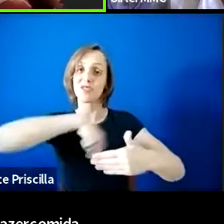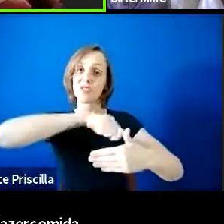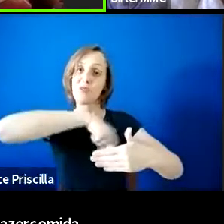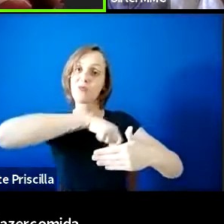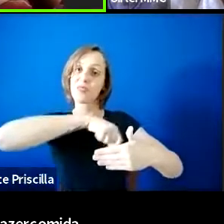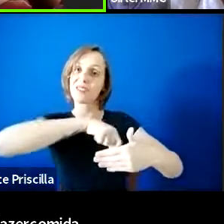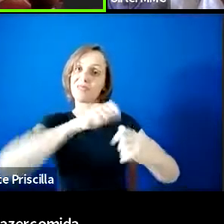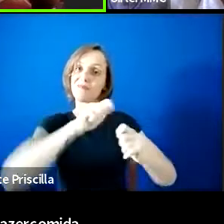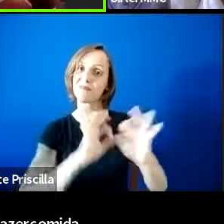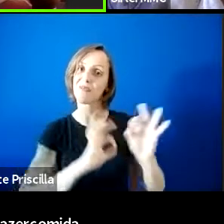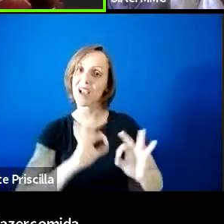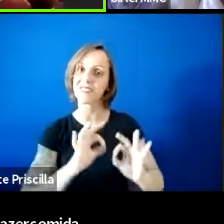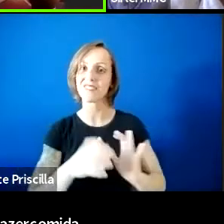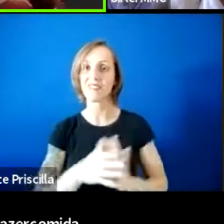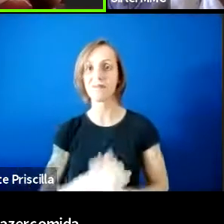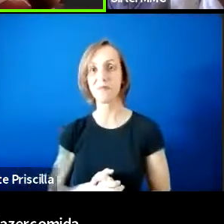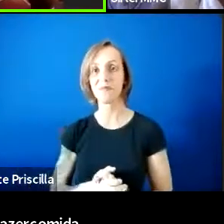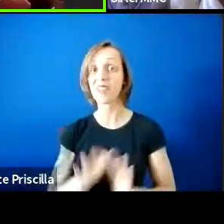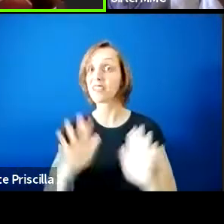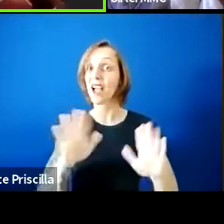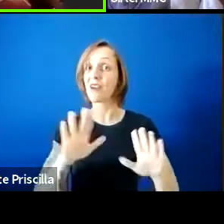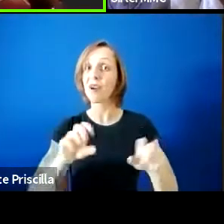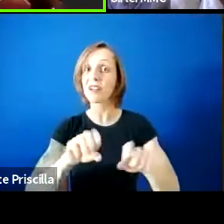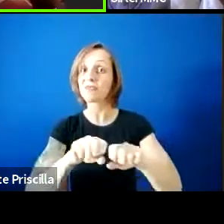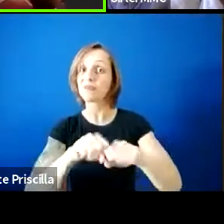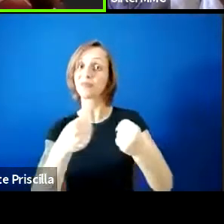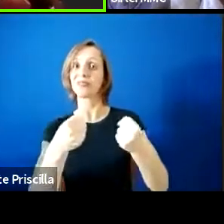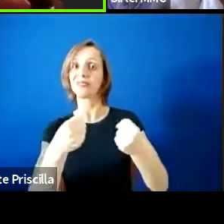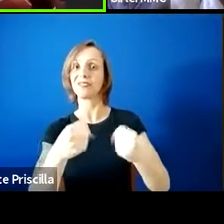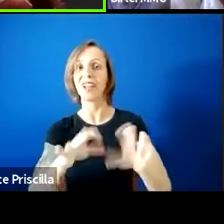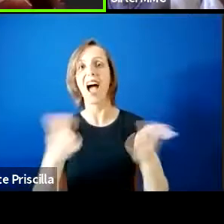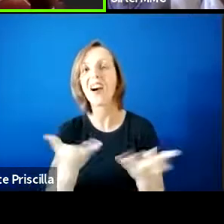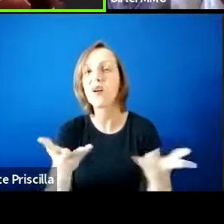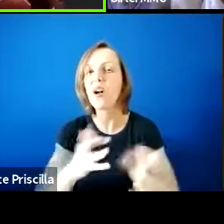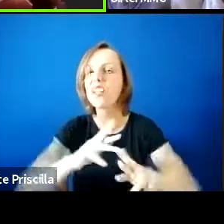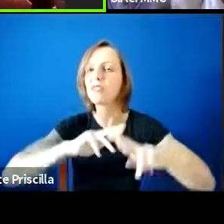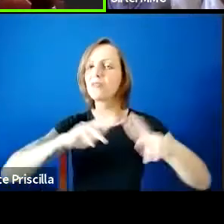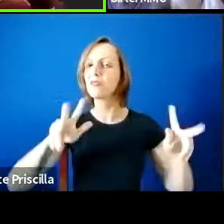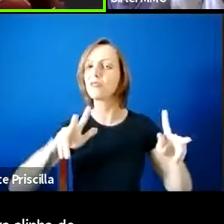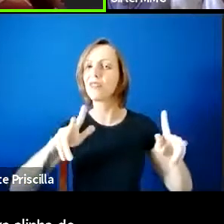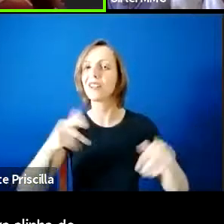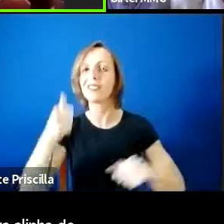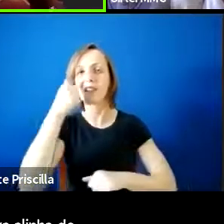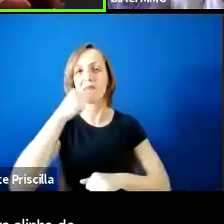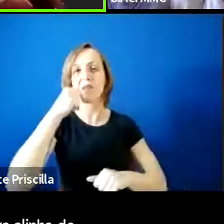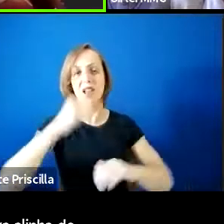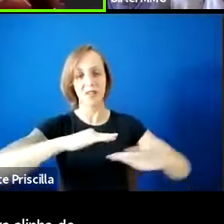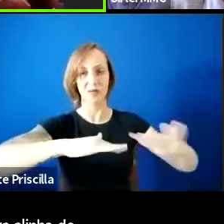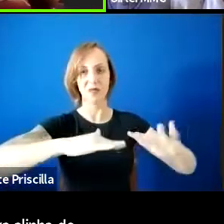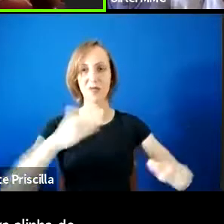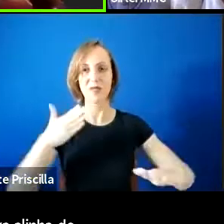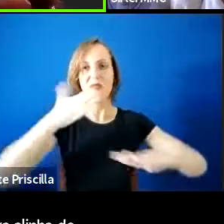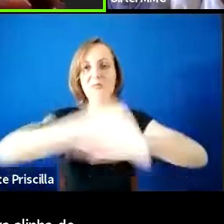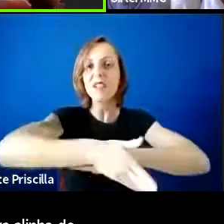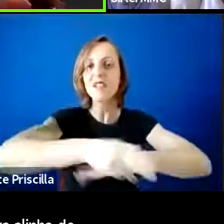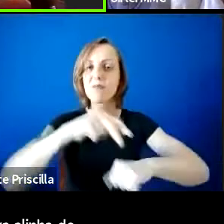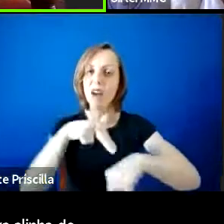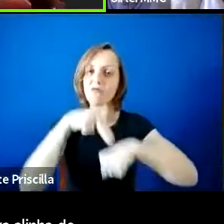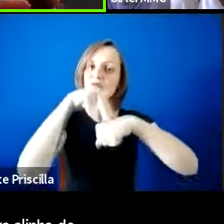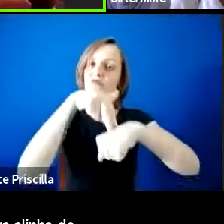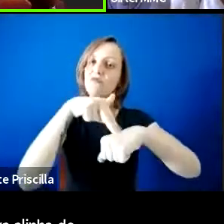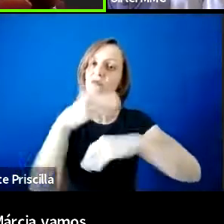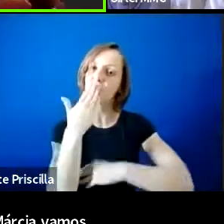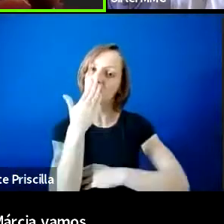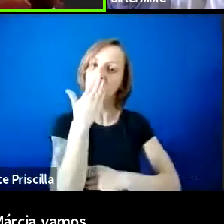e terminar com ele. Então, as mulheres vão para a linha de frente, vão para a marcha, vão para a organização, enfim, nós estamos conseguindo construir